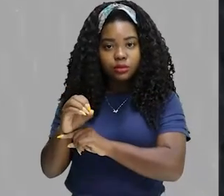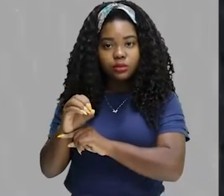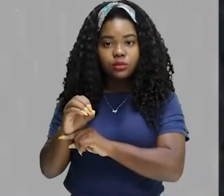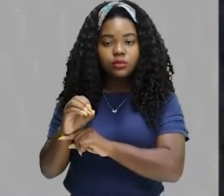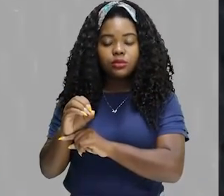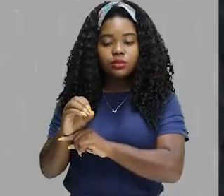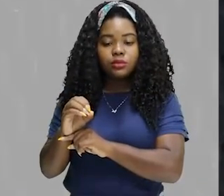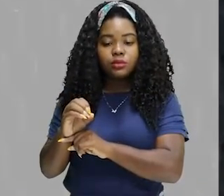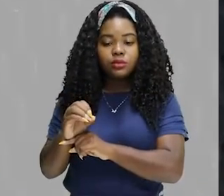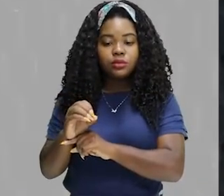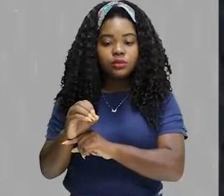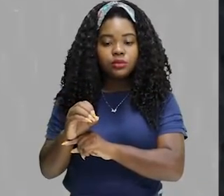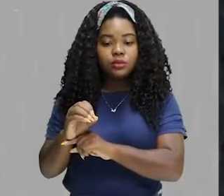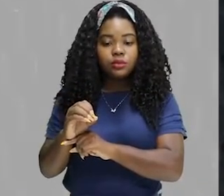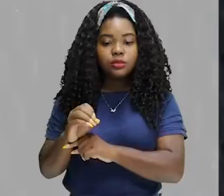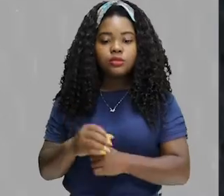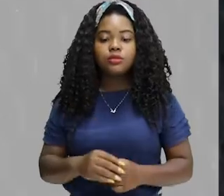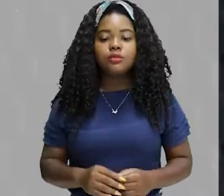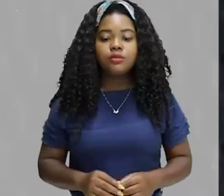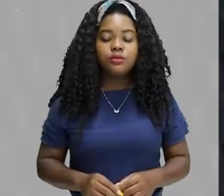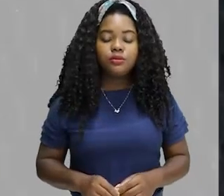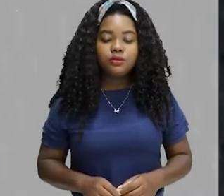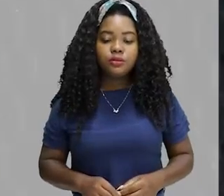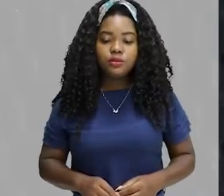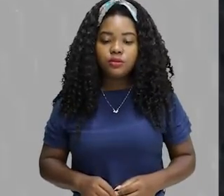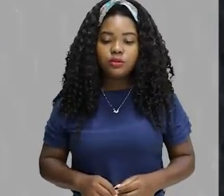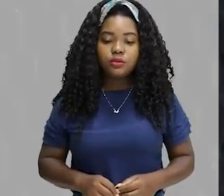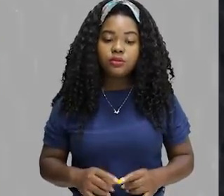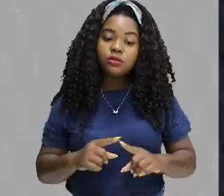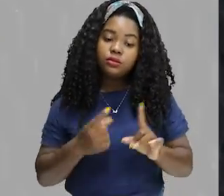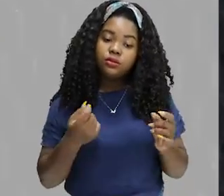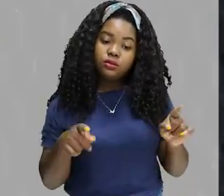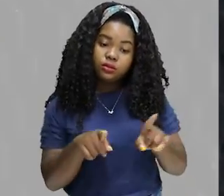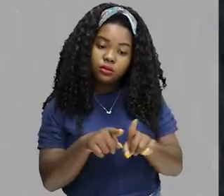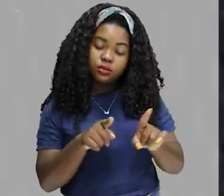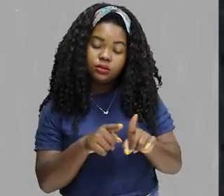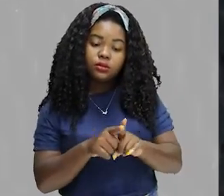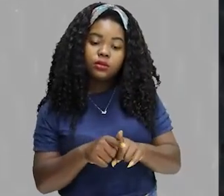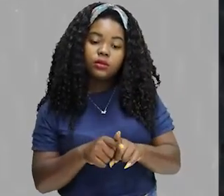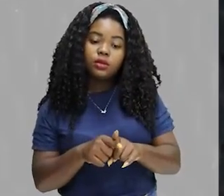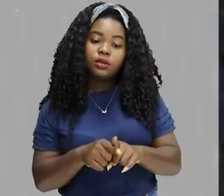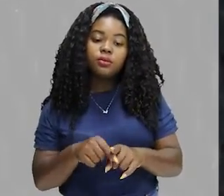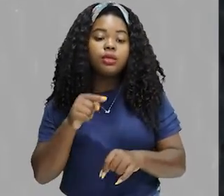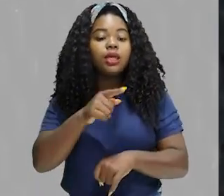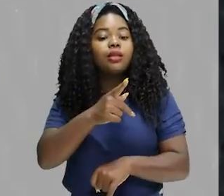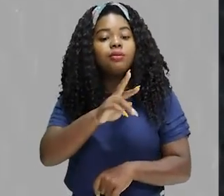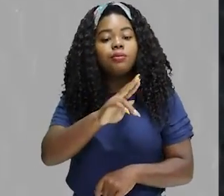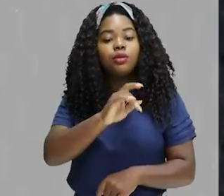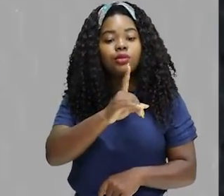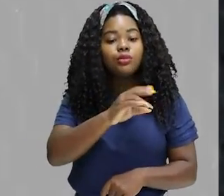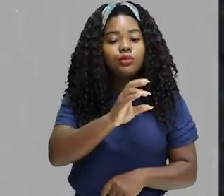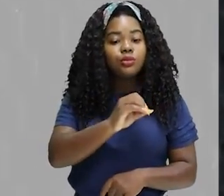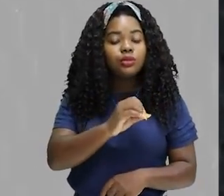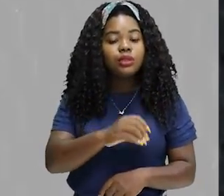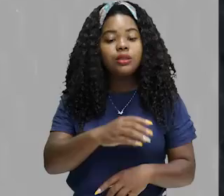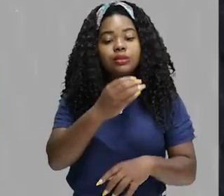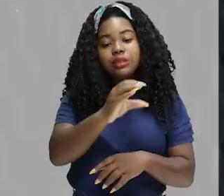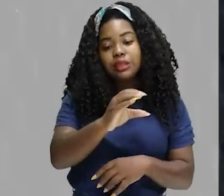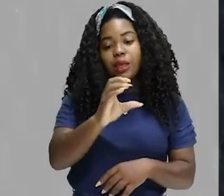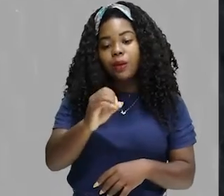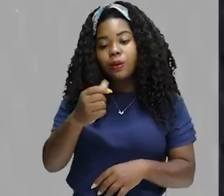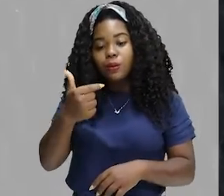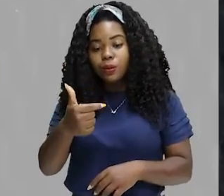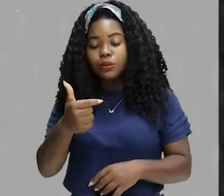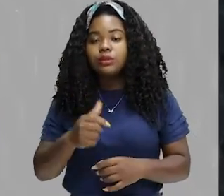oxigênio no lado dos reagentes, certo? Só que também no lado do produto, olha só, eu tenho CO2. Então, na verdade,